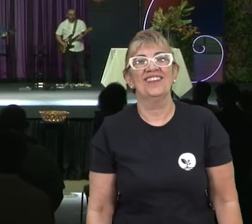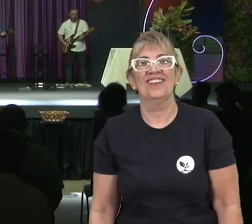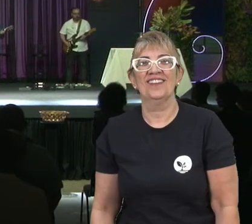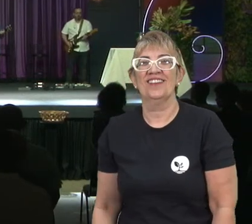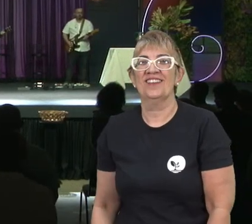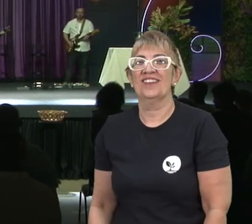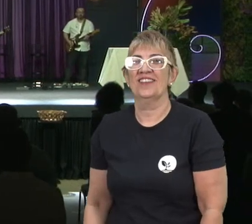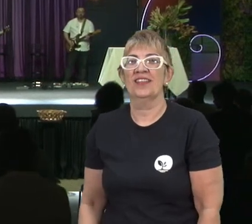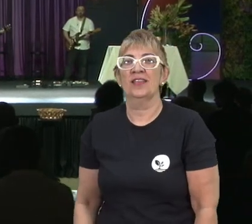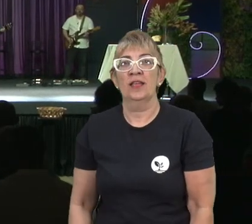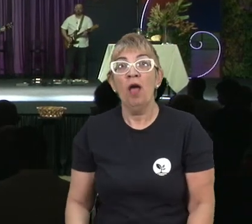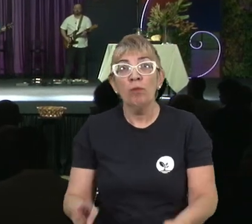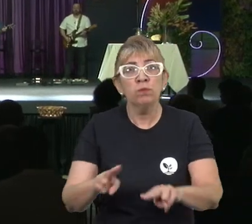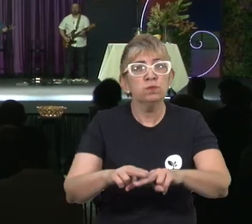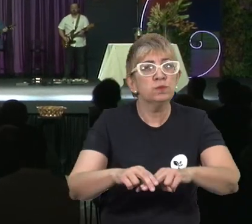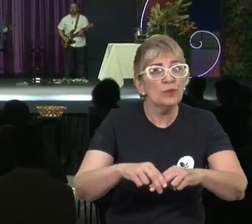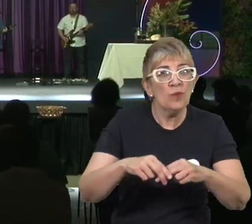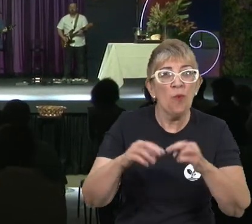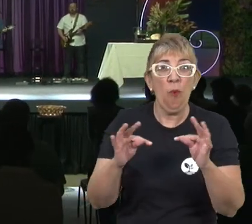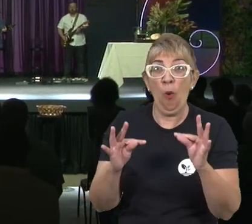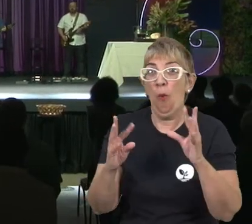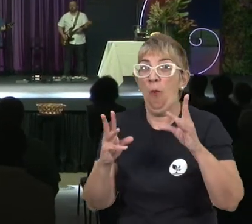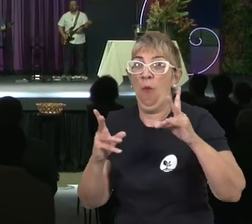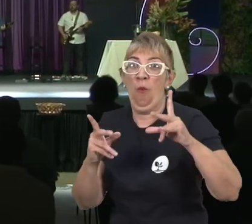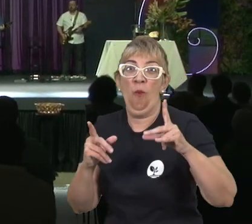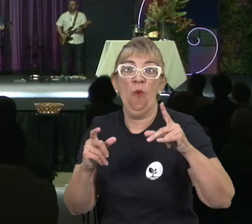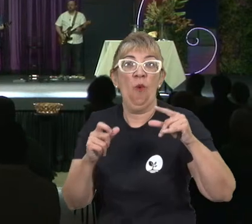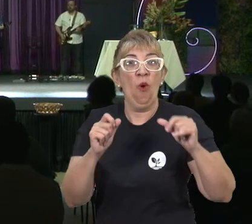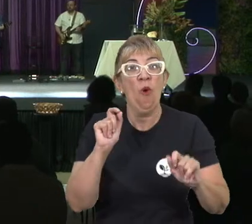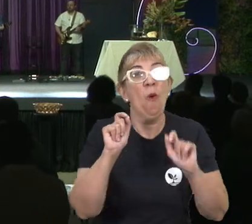Mais uma vez, por tudo.